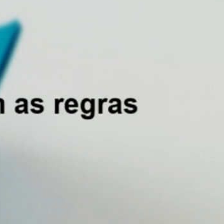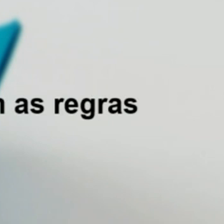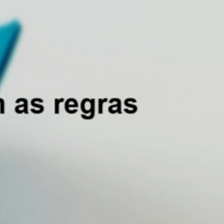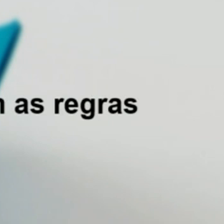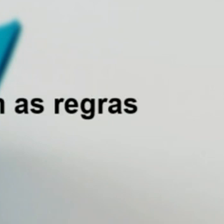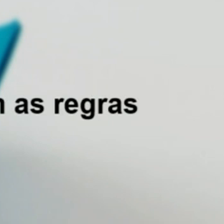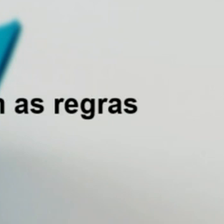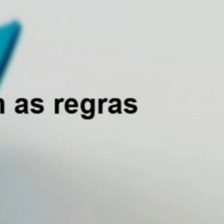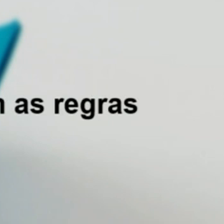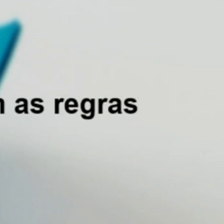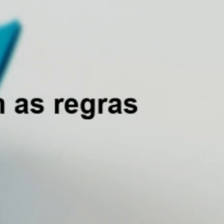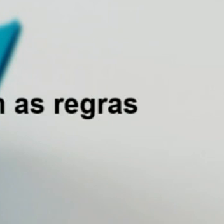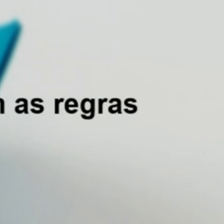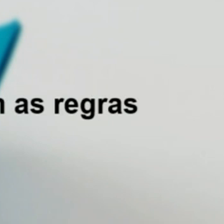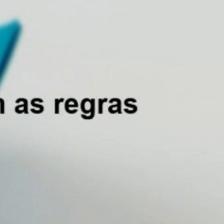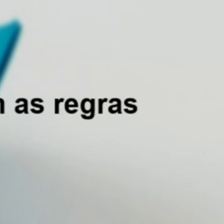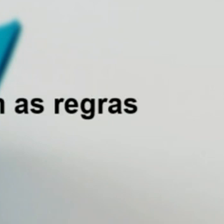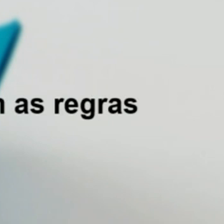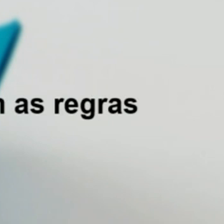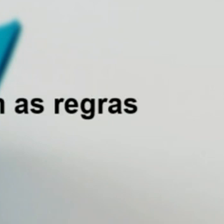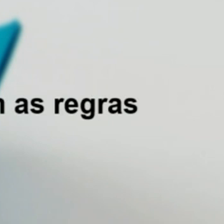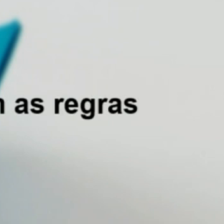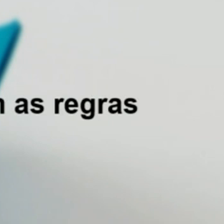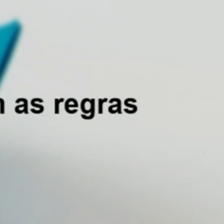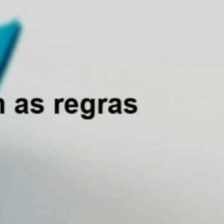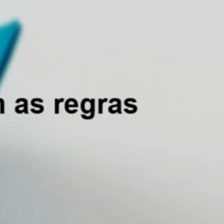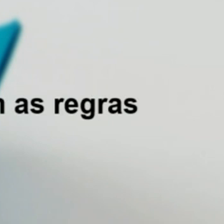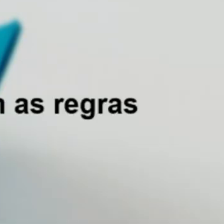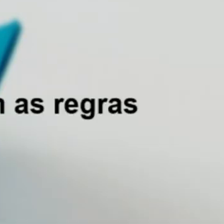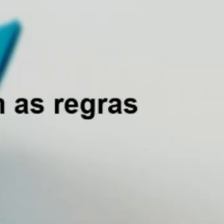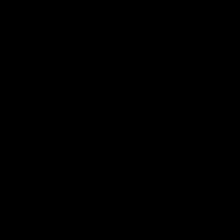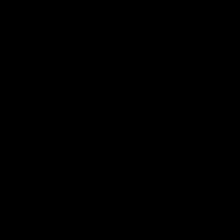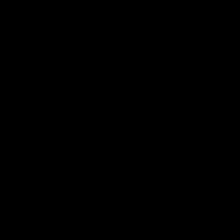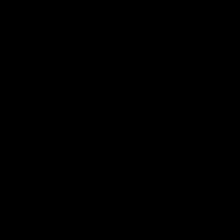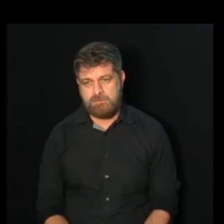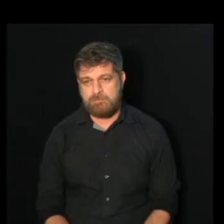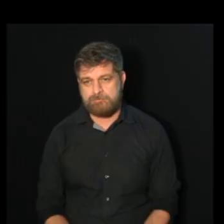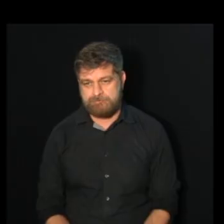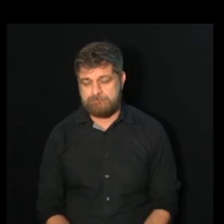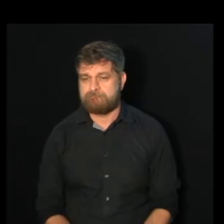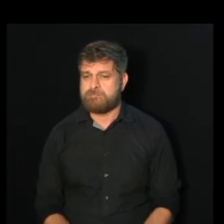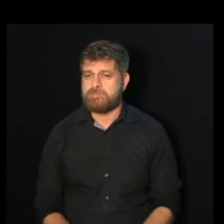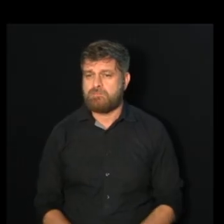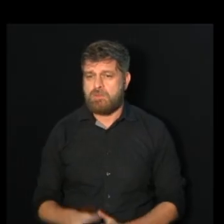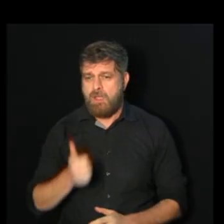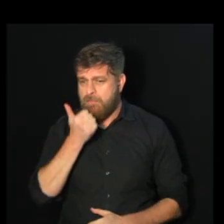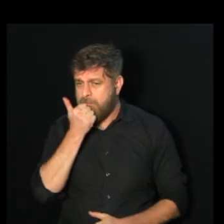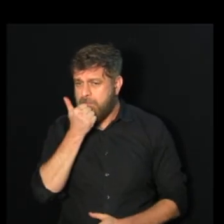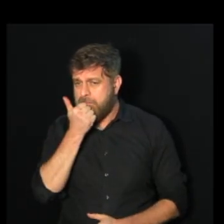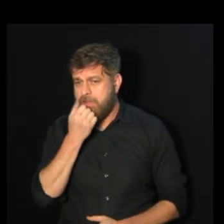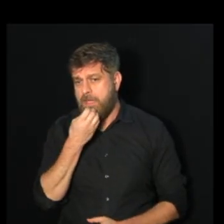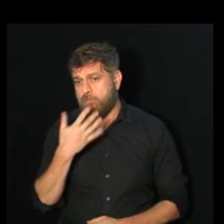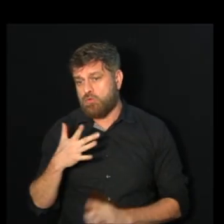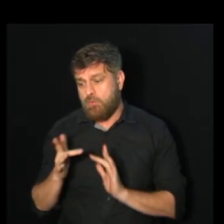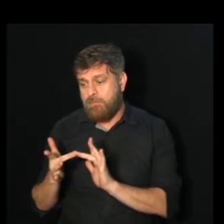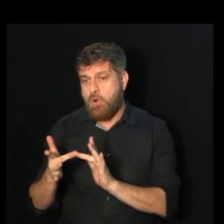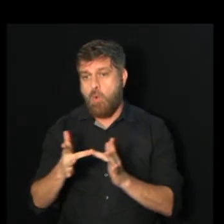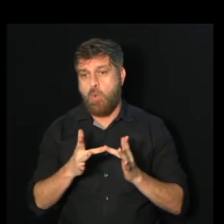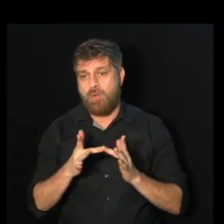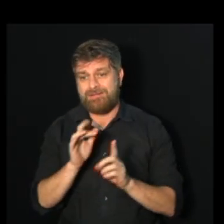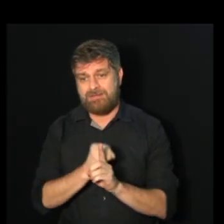pensar o seguinte: o radioamador é muito bom na coalizão social, né, o treinamento, porque isso está, como eu disse, no nosso